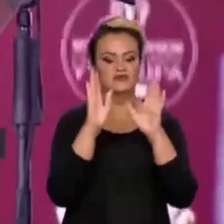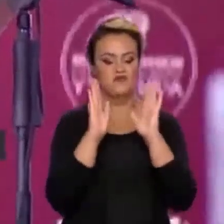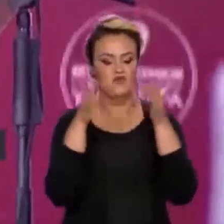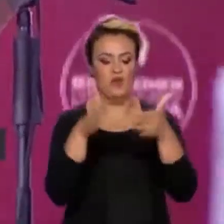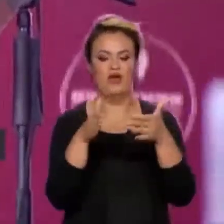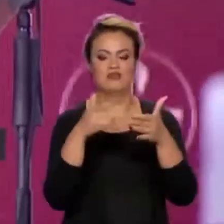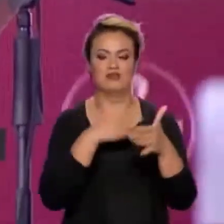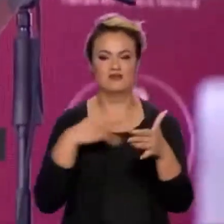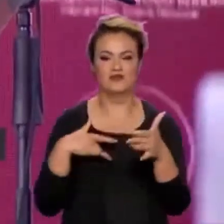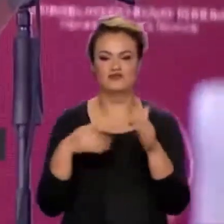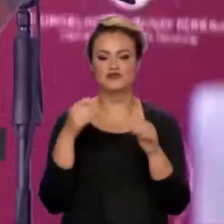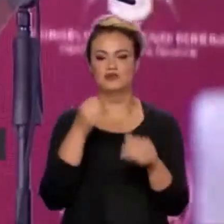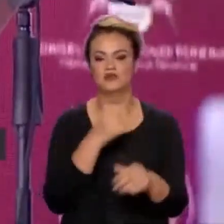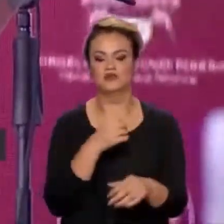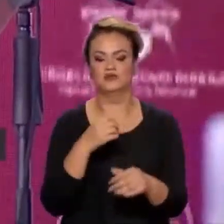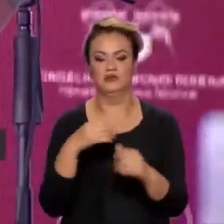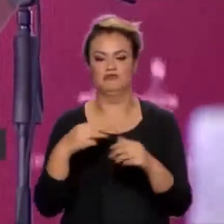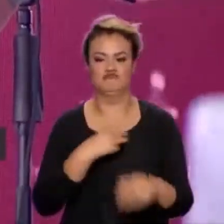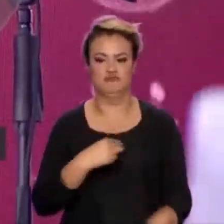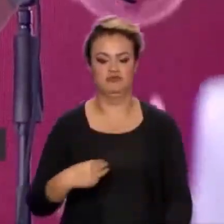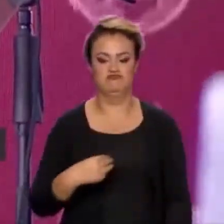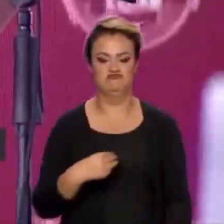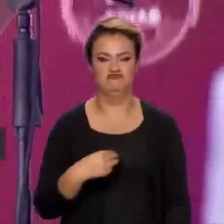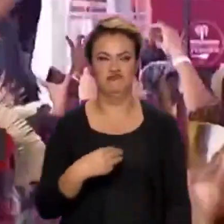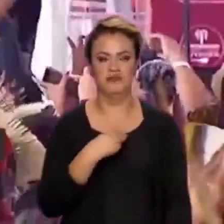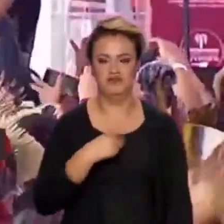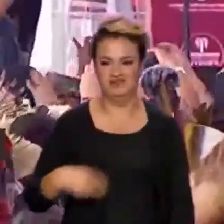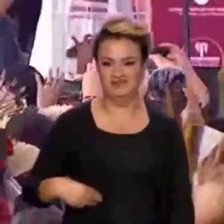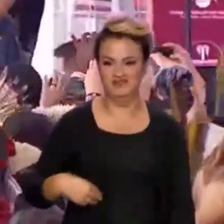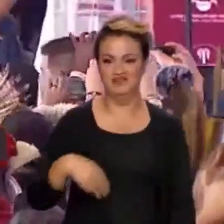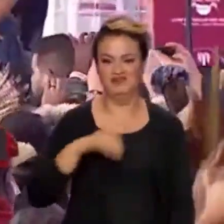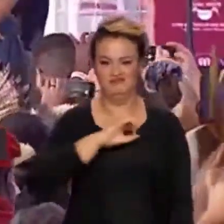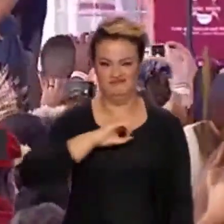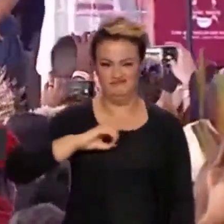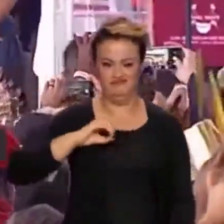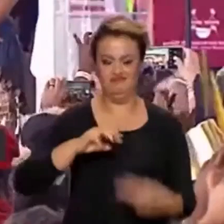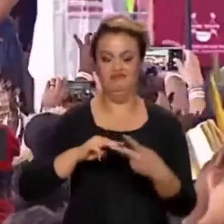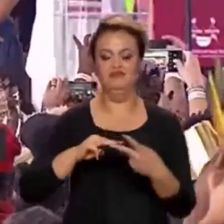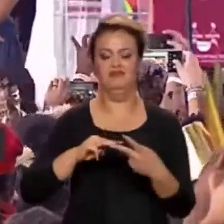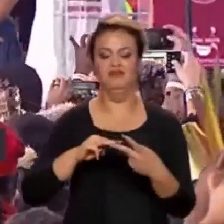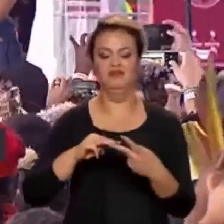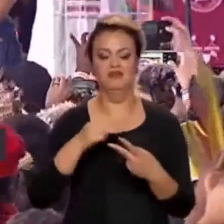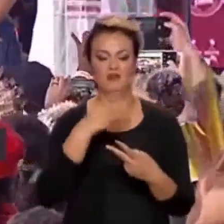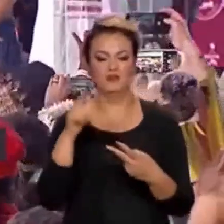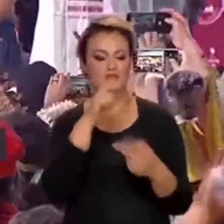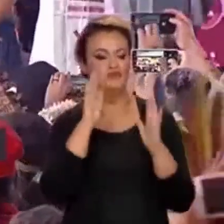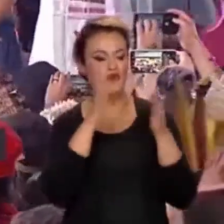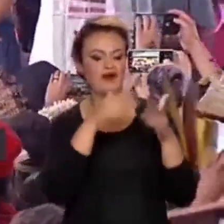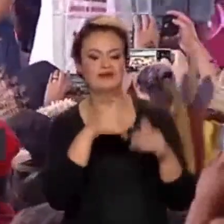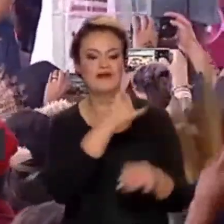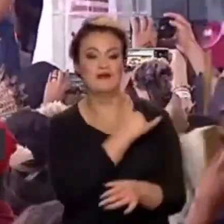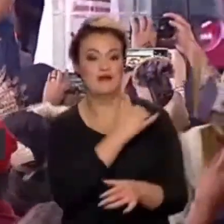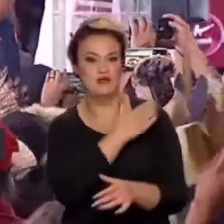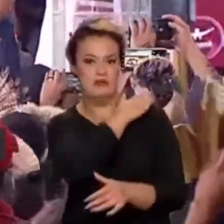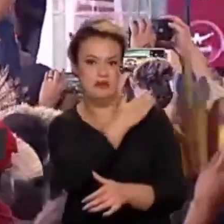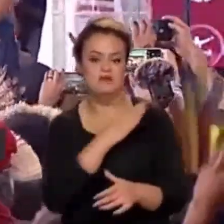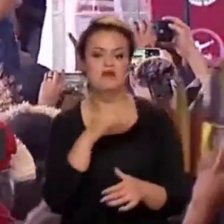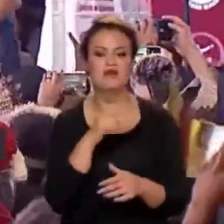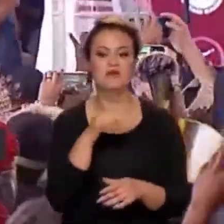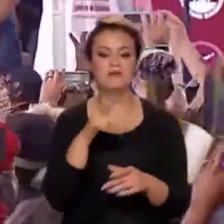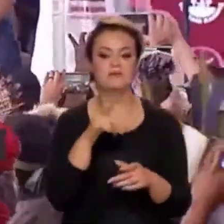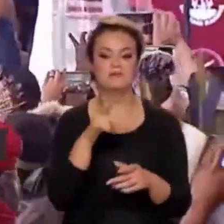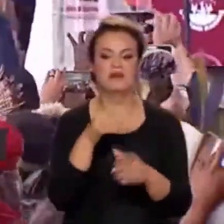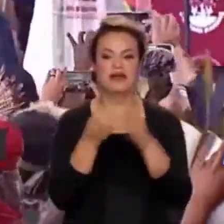povo Yanomami e com a ministra Marina Silva e sua equipe do Ministério do Meio Ambiente para a retomada da implementação